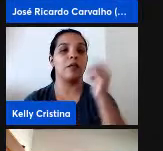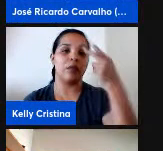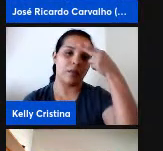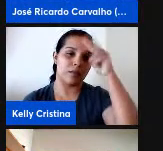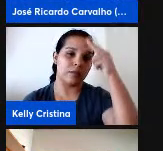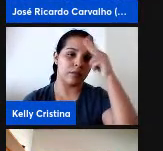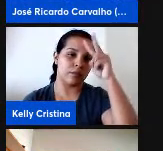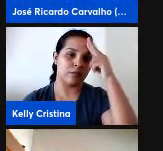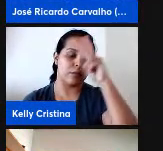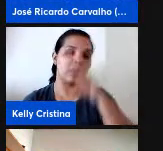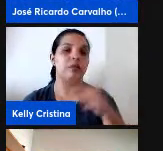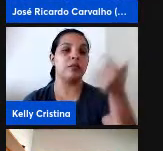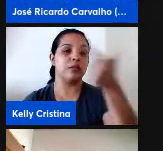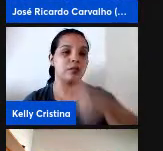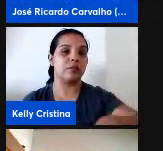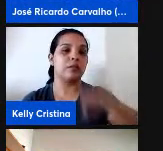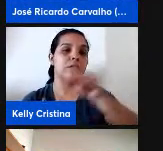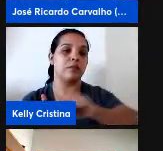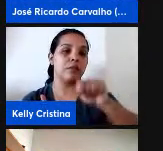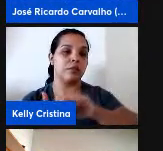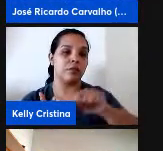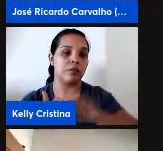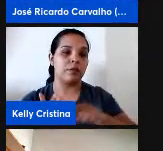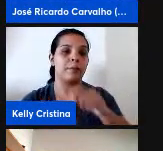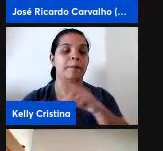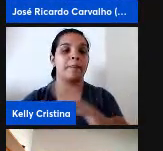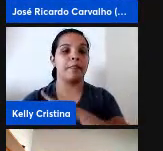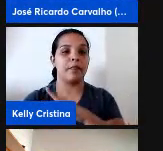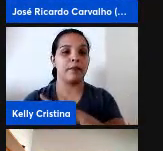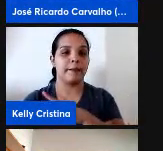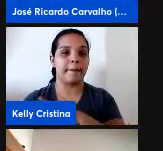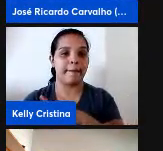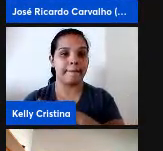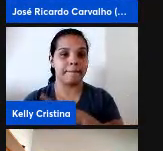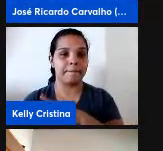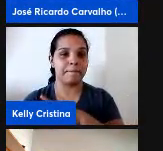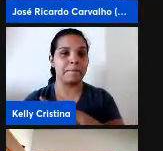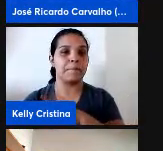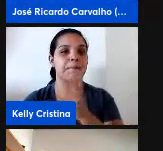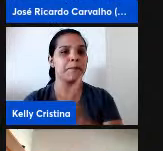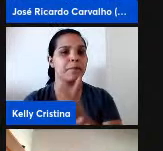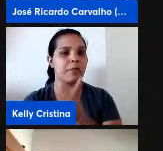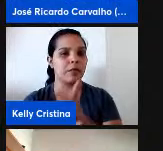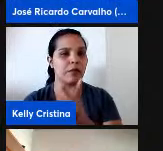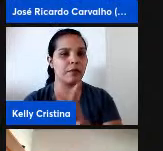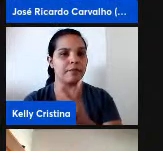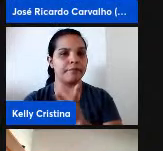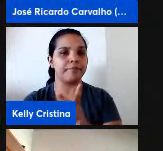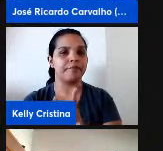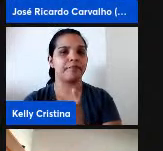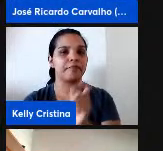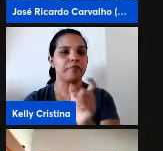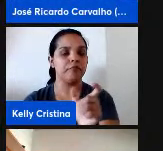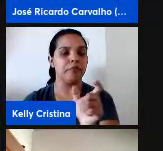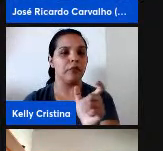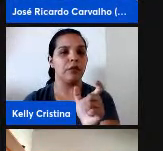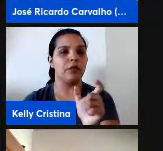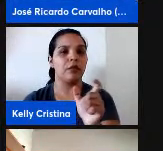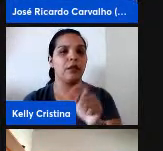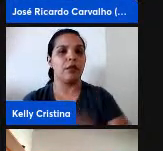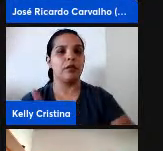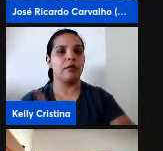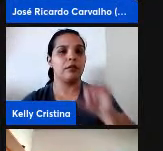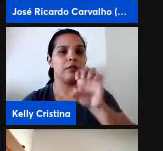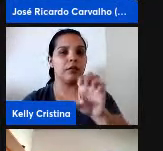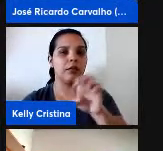reescrevessem, né? Então, a gente tem essa recorrência do conector E em diversos textos dos alunos, né? Aqui eu tenho